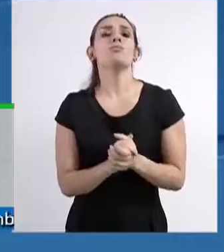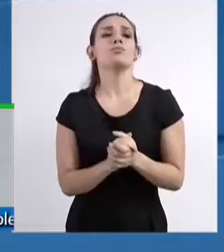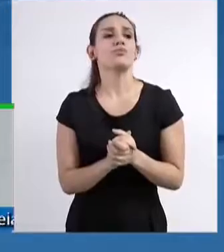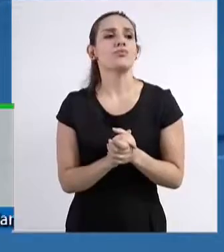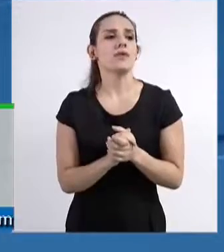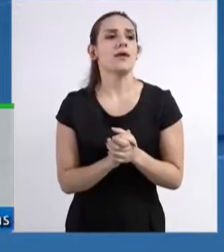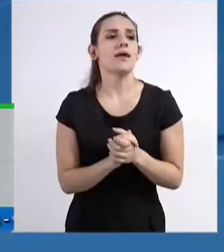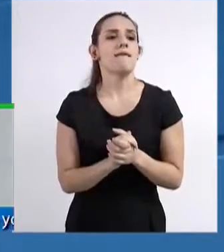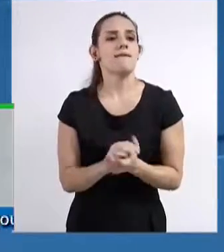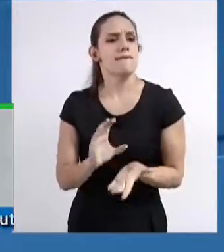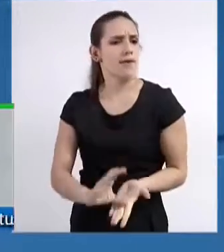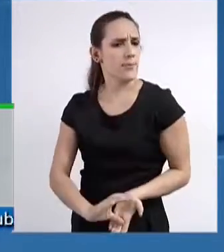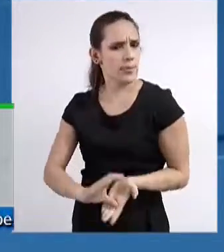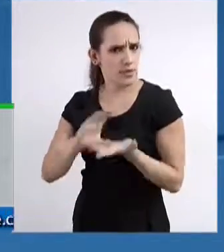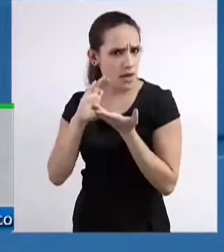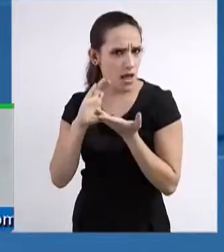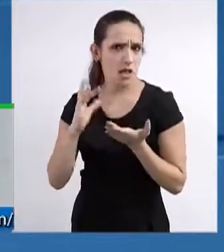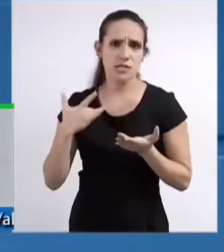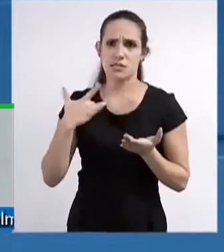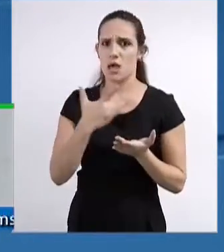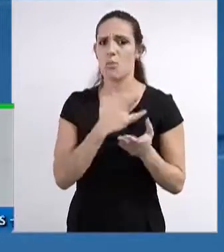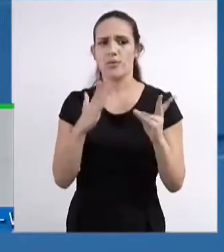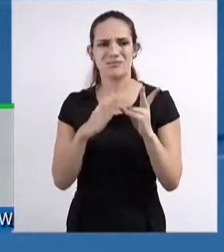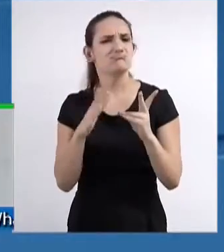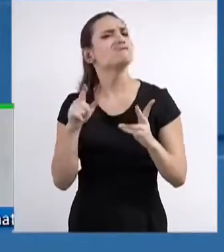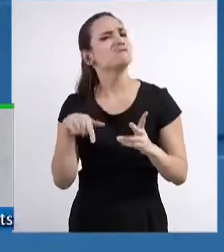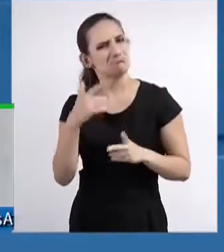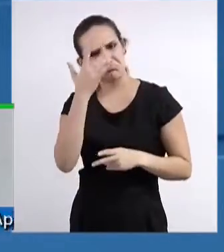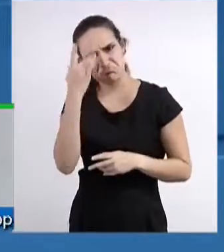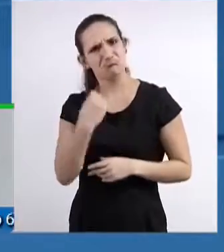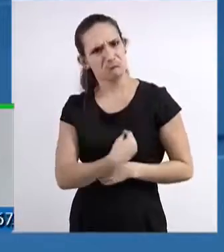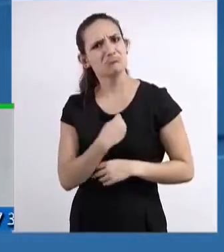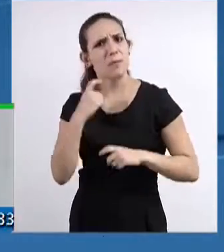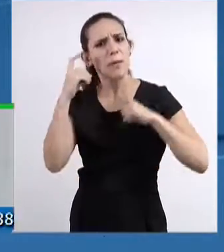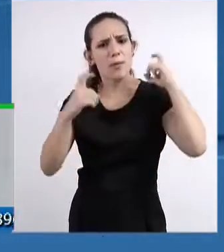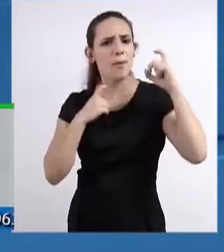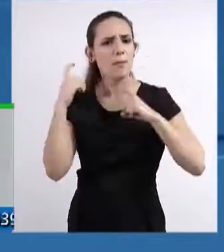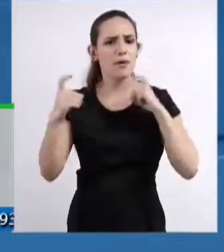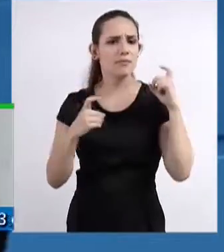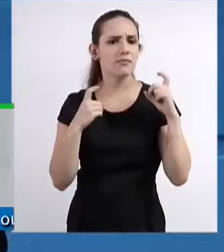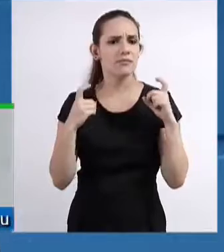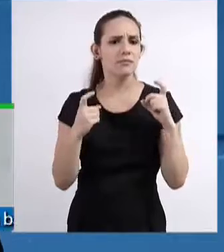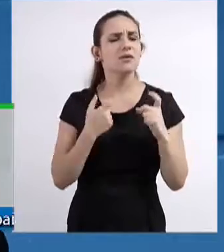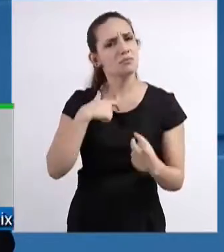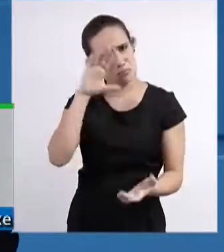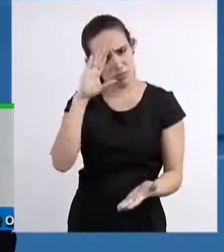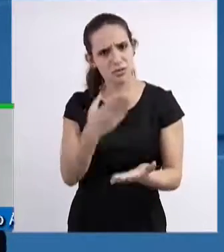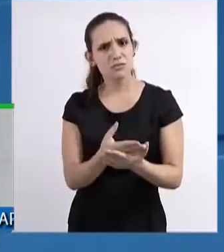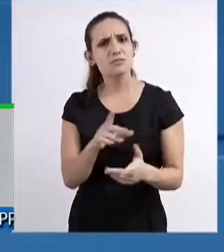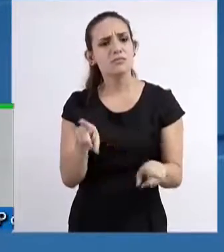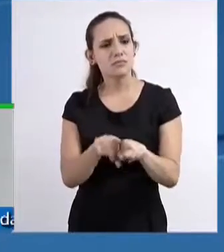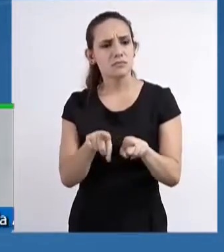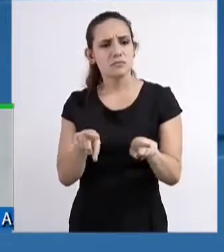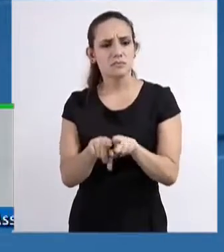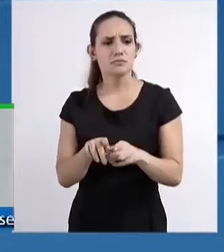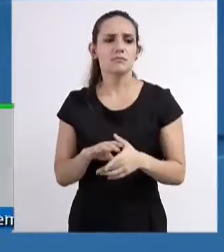dos conselhos, né, de saúde indígena, uma pessoa bastante assim preocupada. Acredito também,